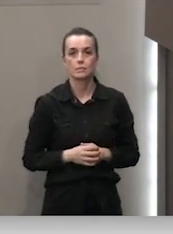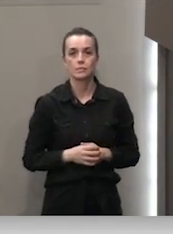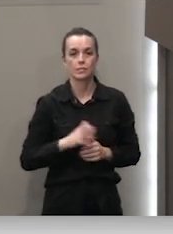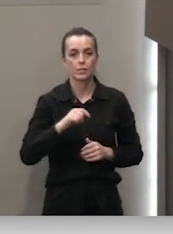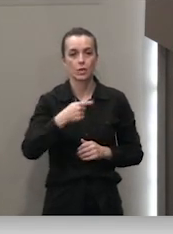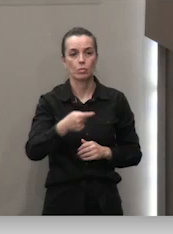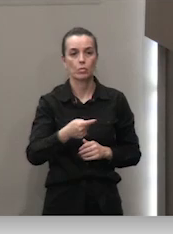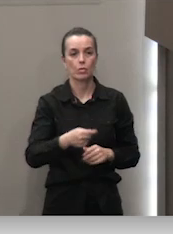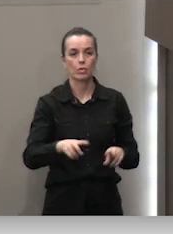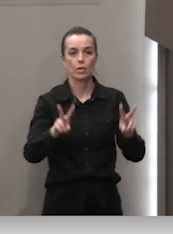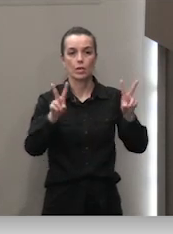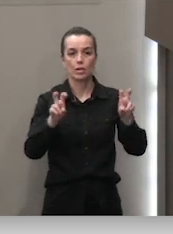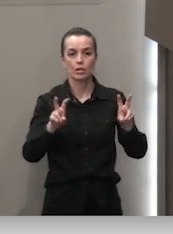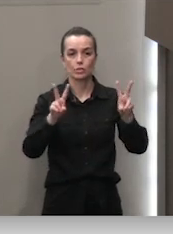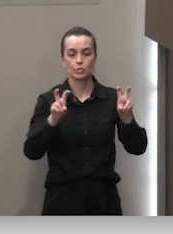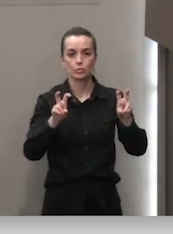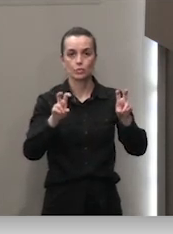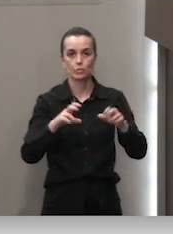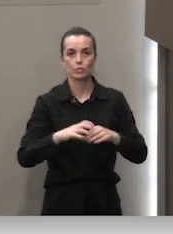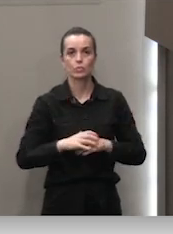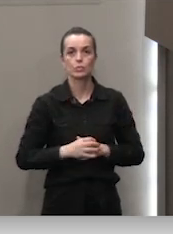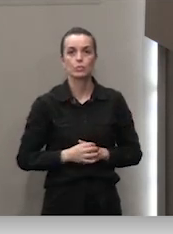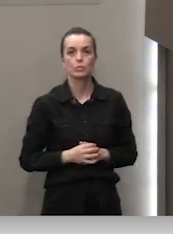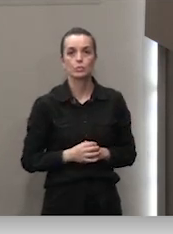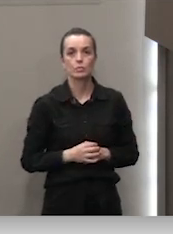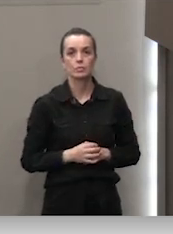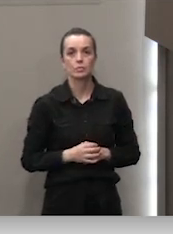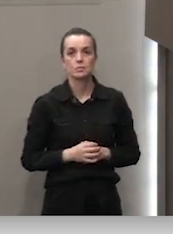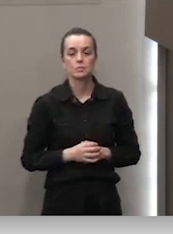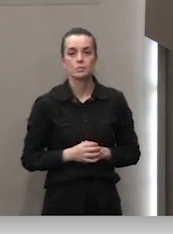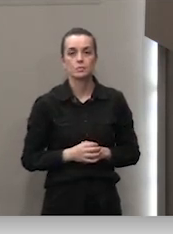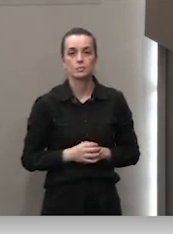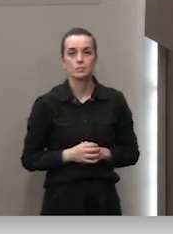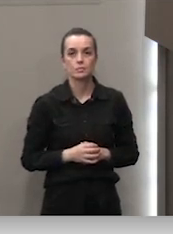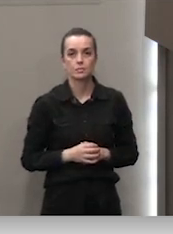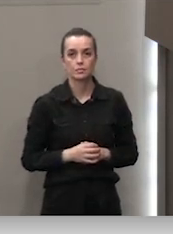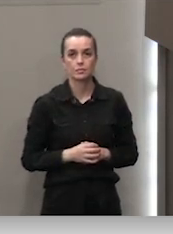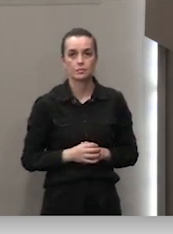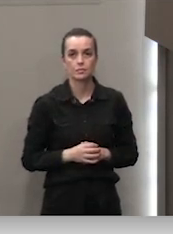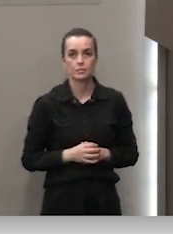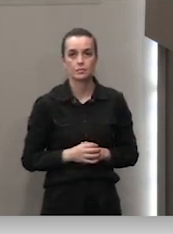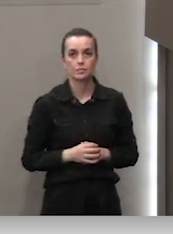Passamos às comunicações de lideranças dos inscritos.